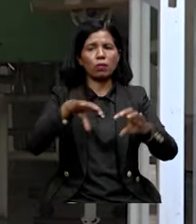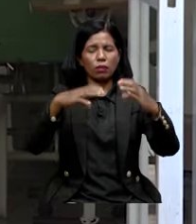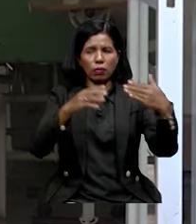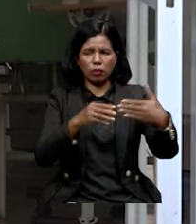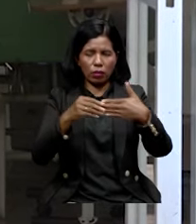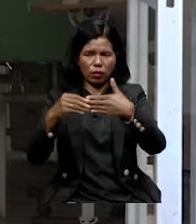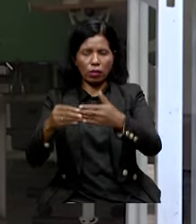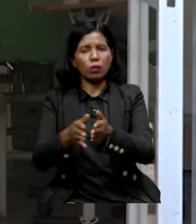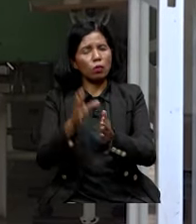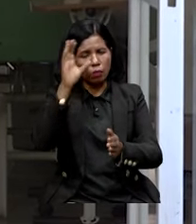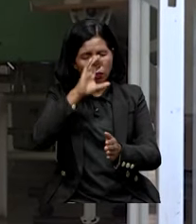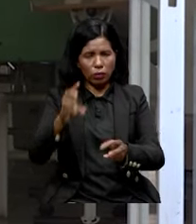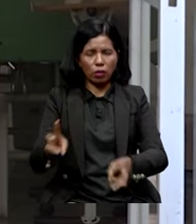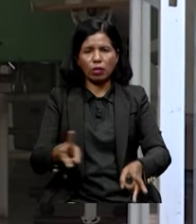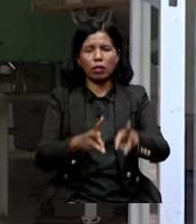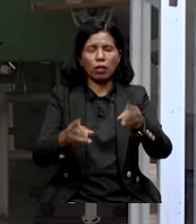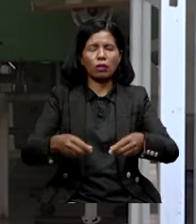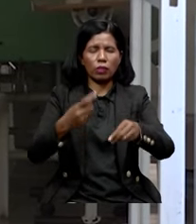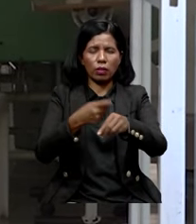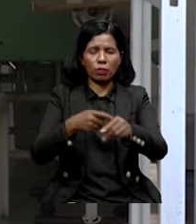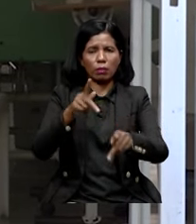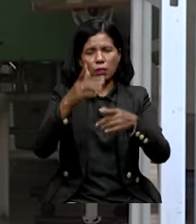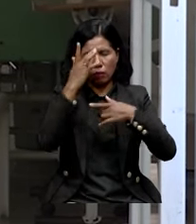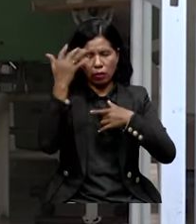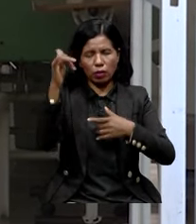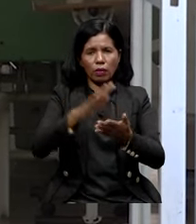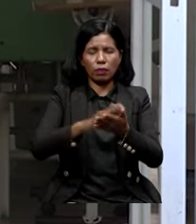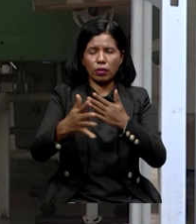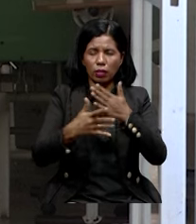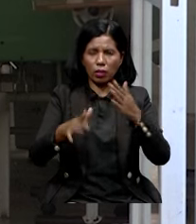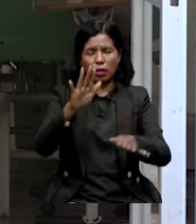organizadora, a tubuca dalan, onde foi biban para pacientes ir a nível faceran, lá o